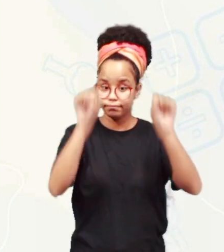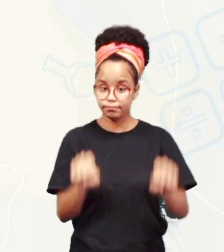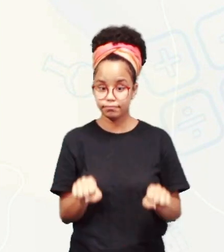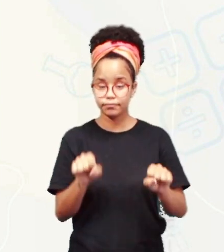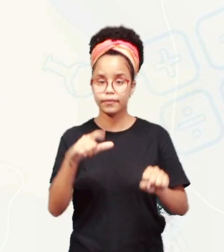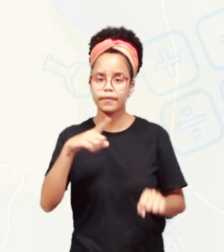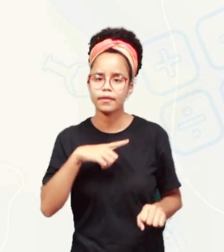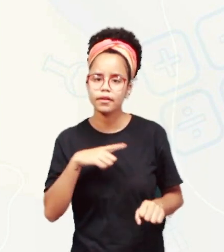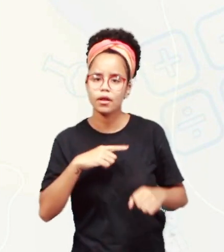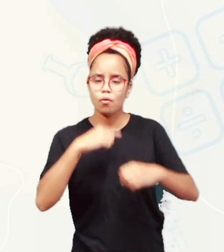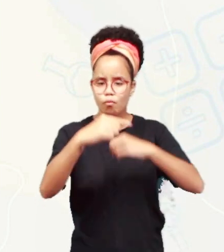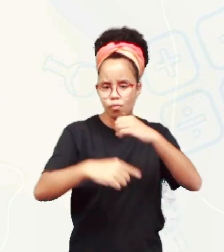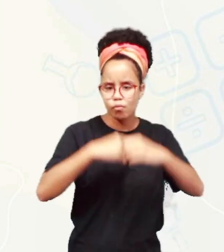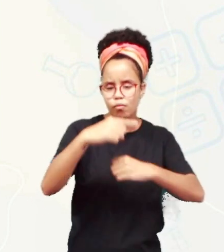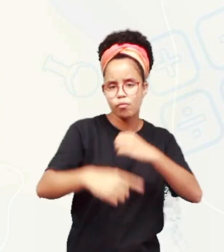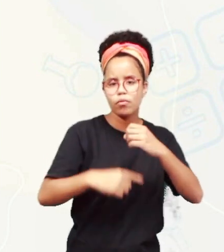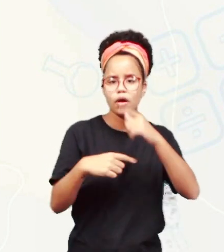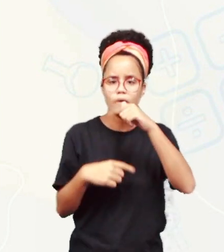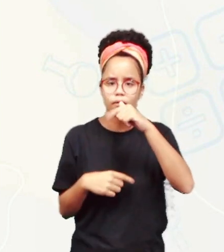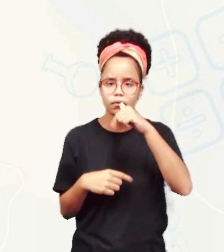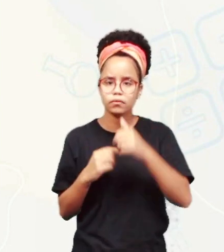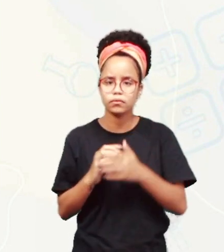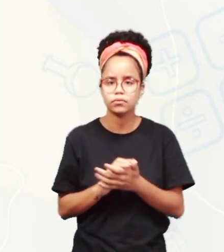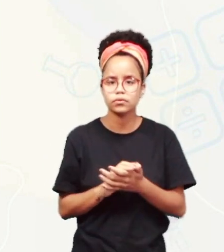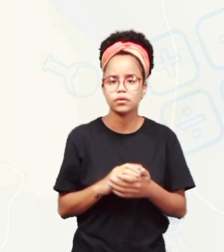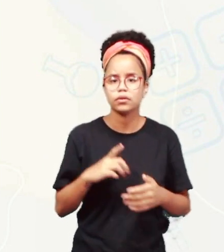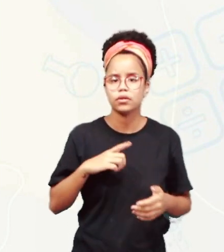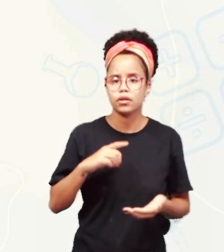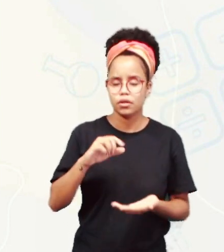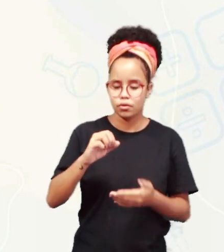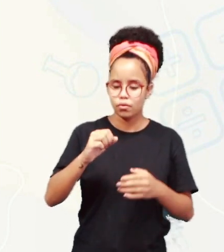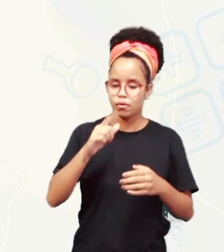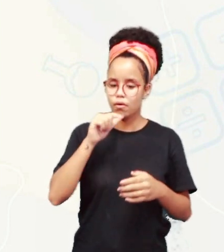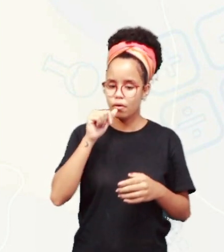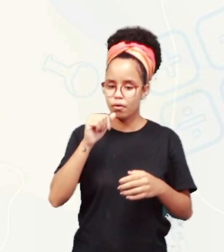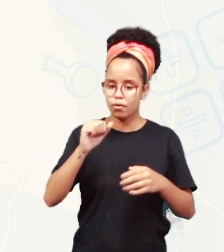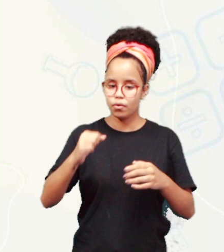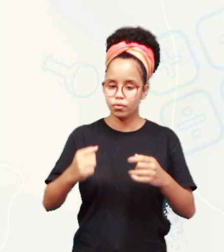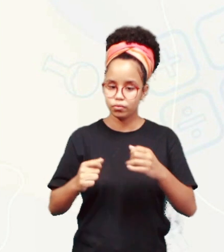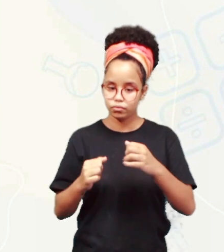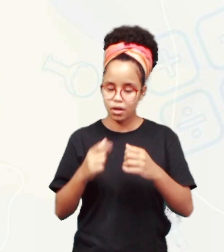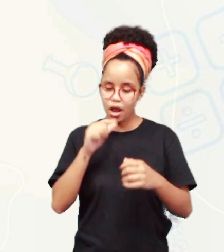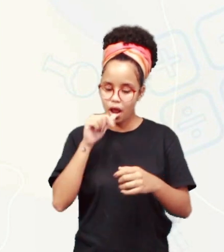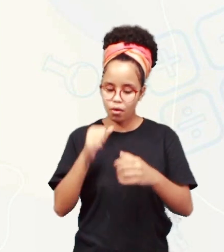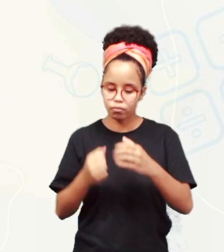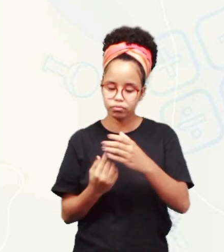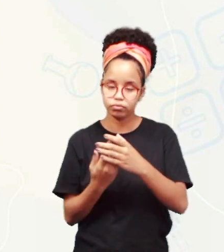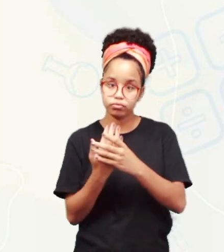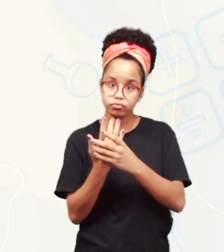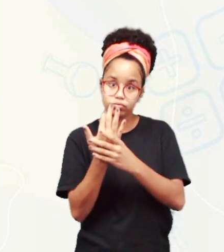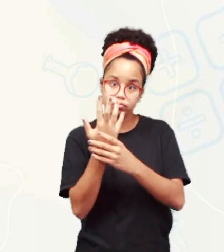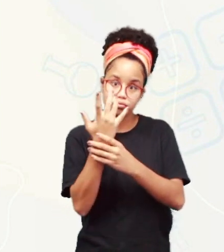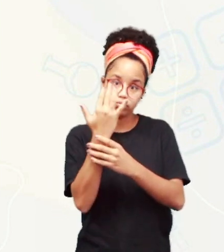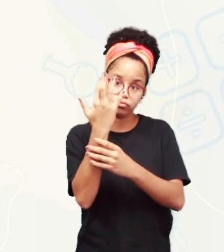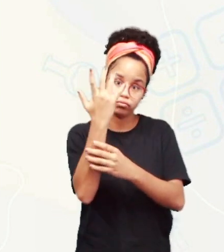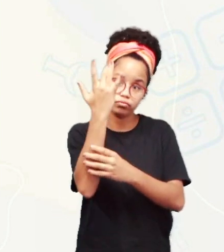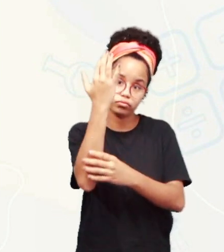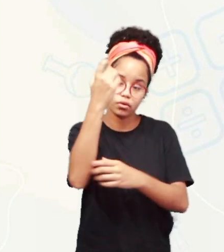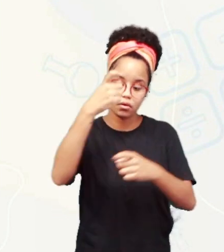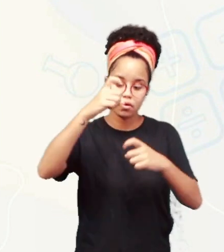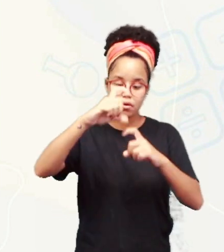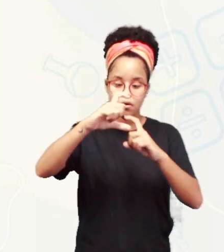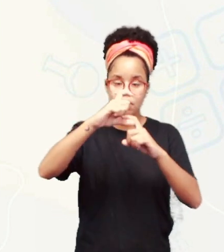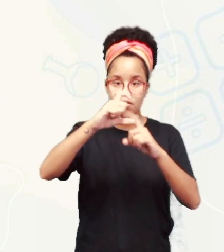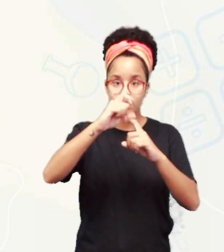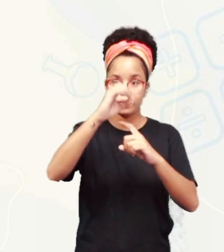existem moléculas de água passando do estado líquido para o de vapor evaporando e